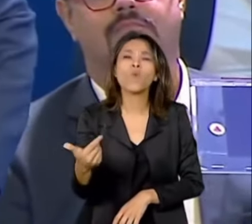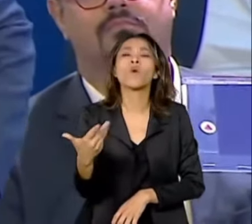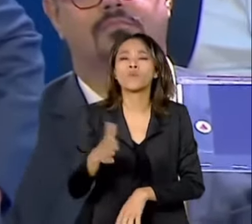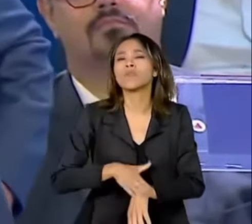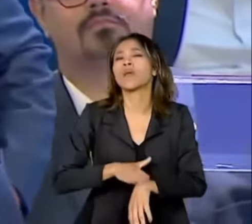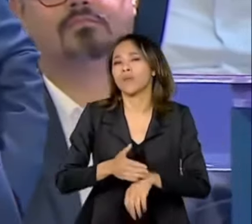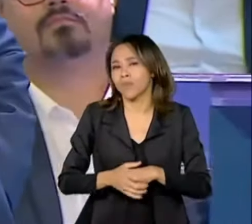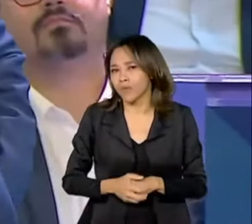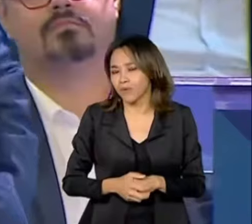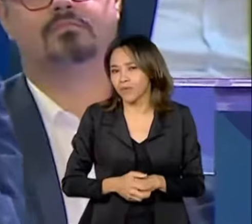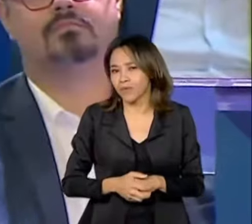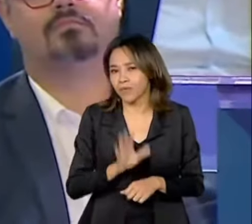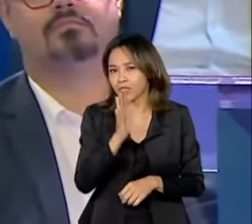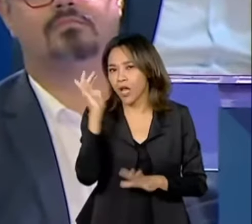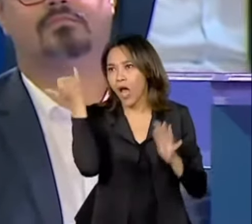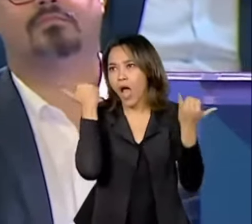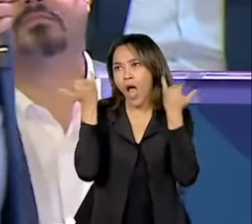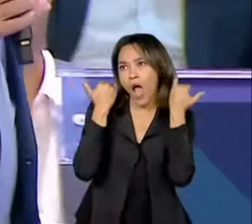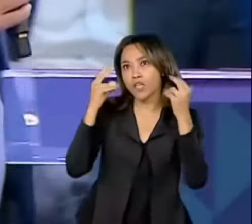Há quanto tempo?